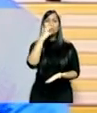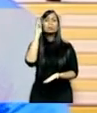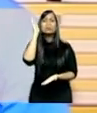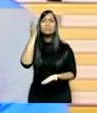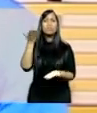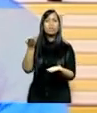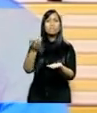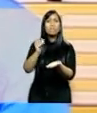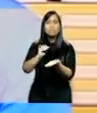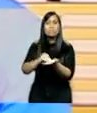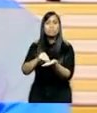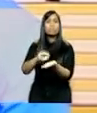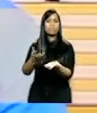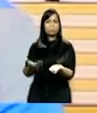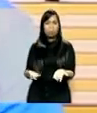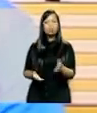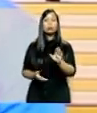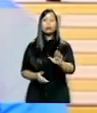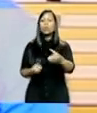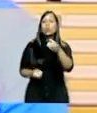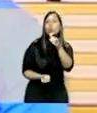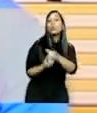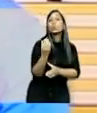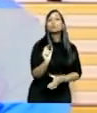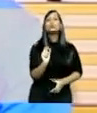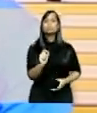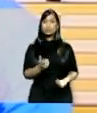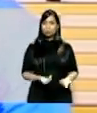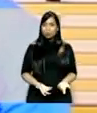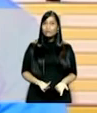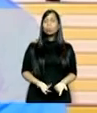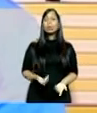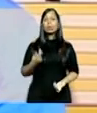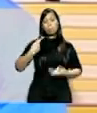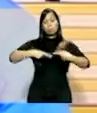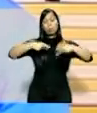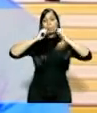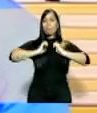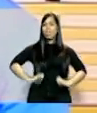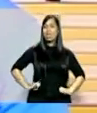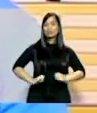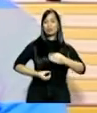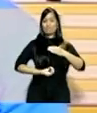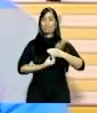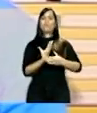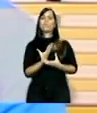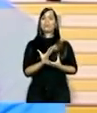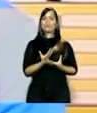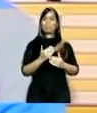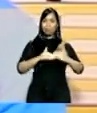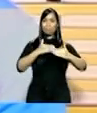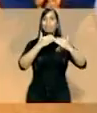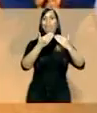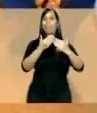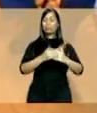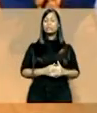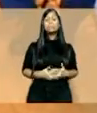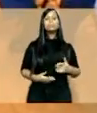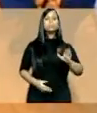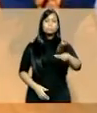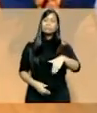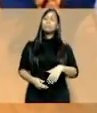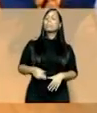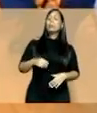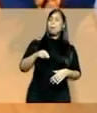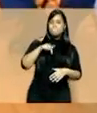a nossa origem cultural. Agora, a origem disso tudo é a nossa formação étnica, a nossa formação cultural, sem dúvida nenhuma. Tá? Mara, pesquisando